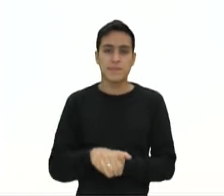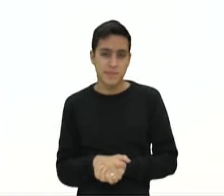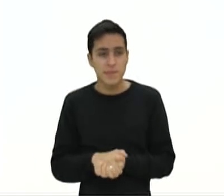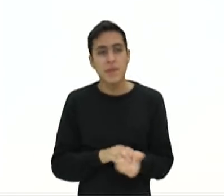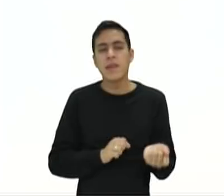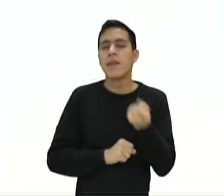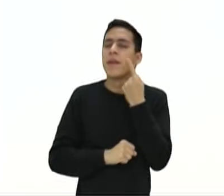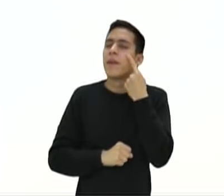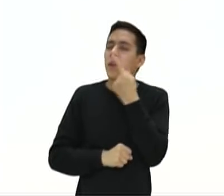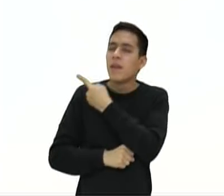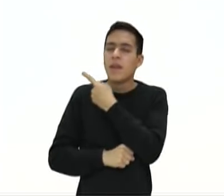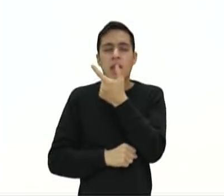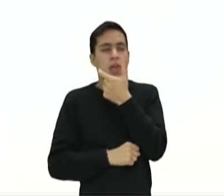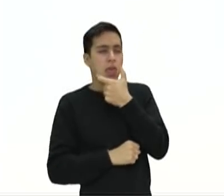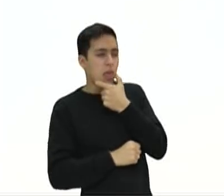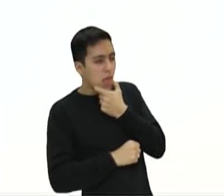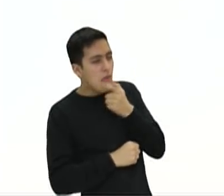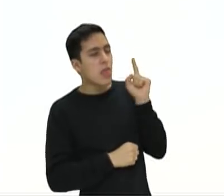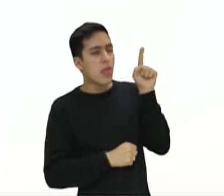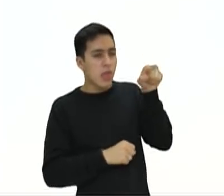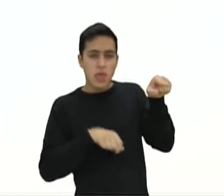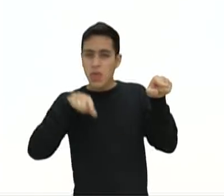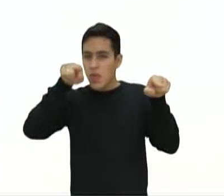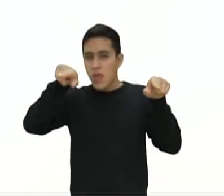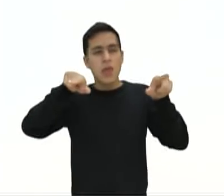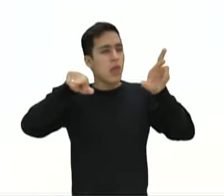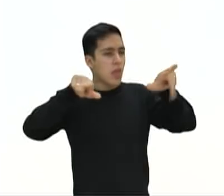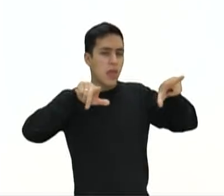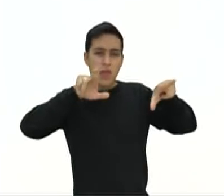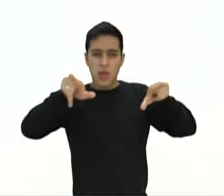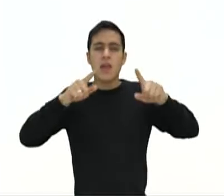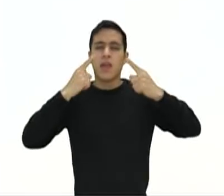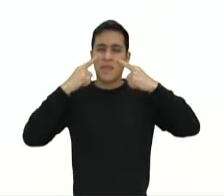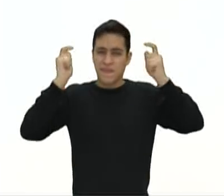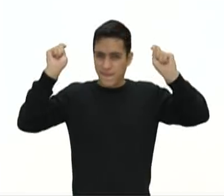conseguem diferenciar bem pelas imagens.